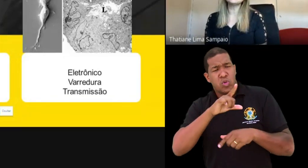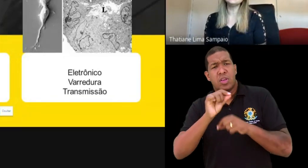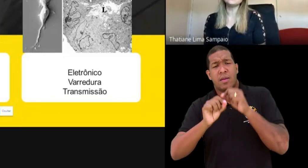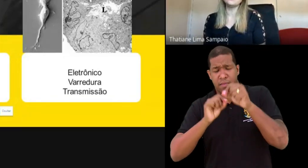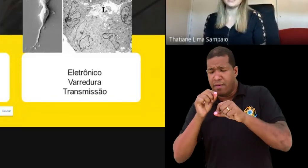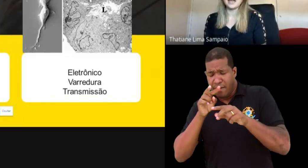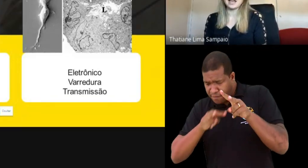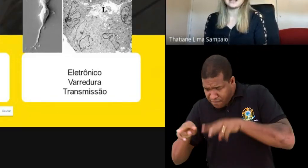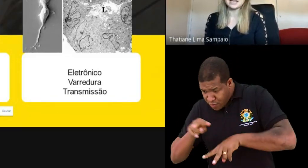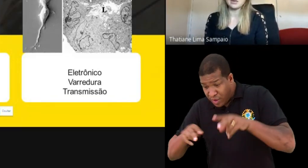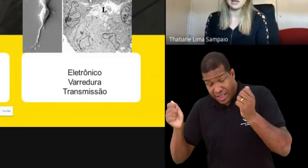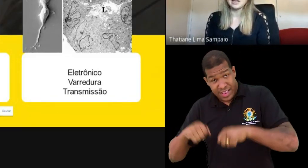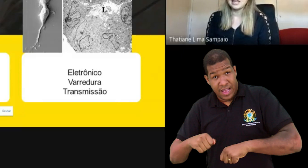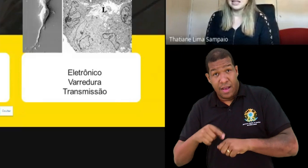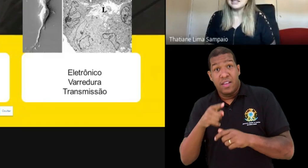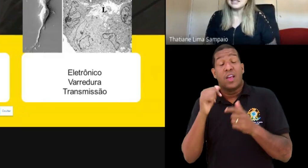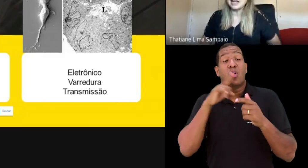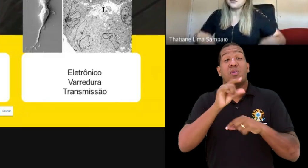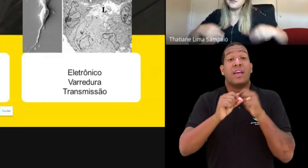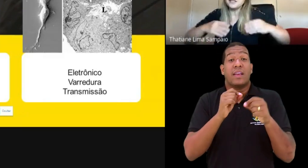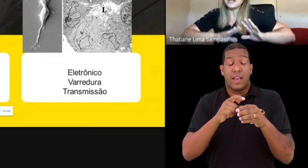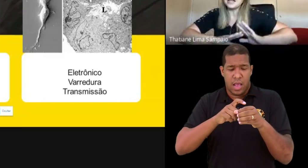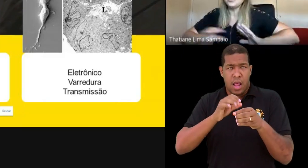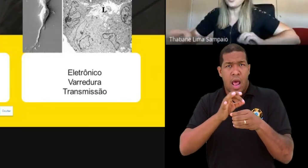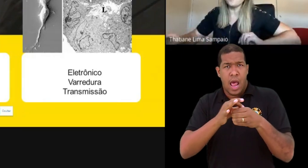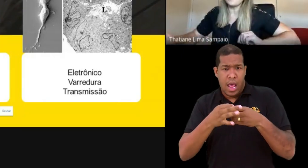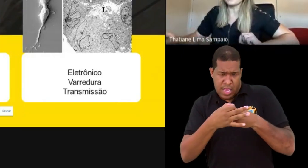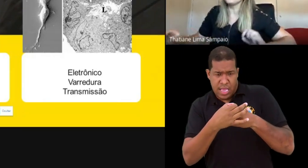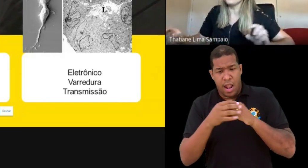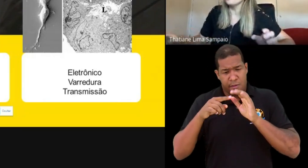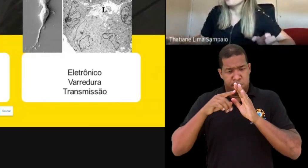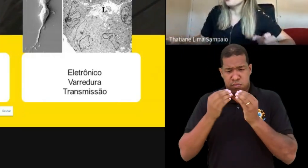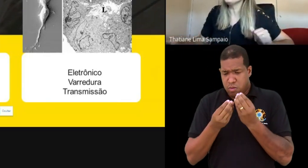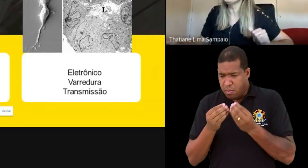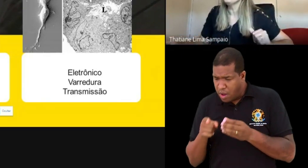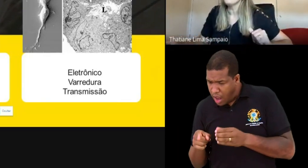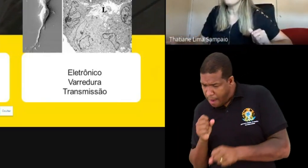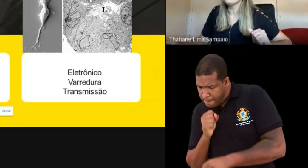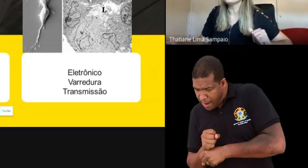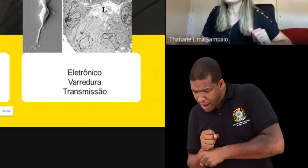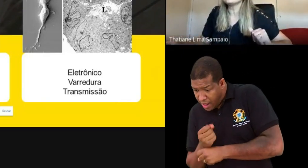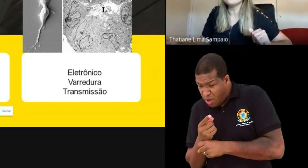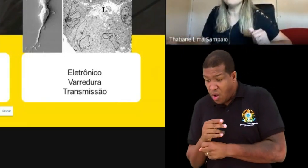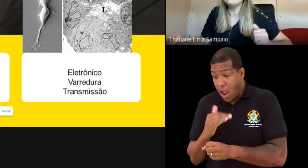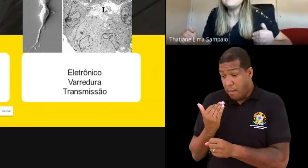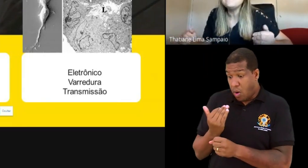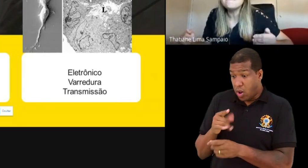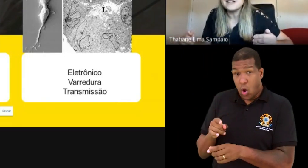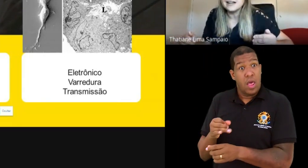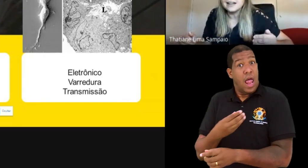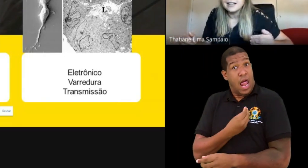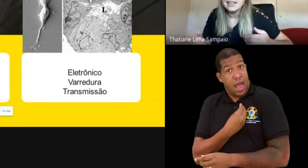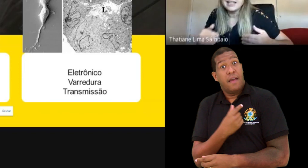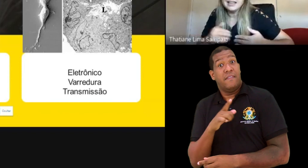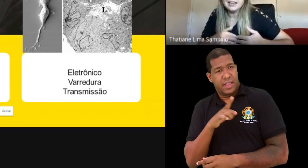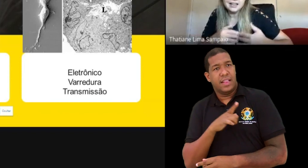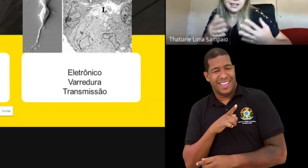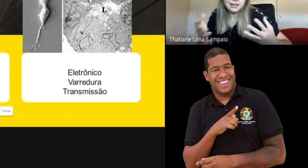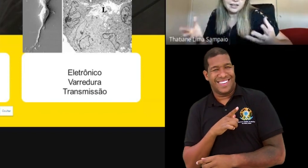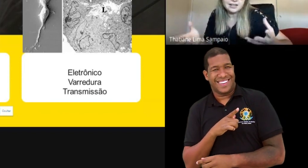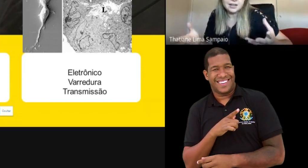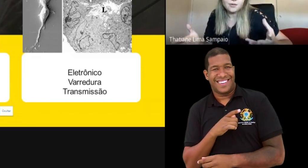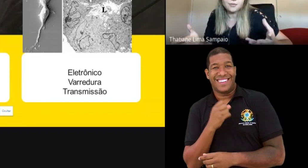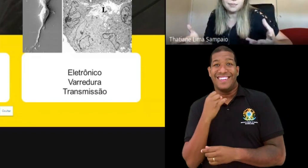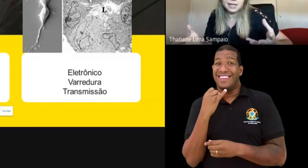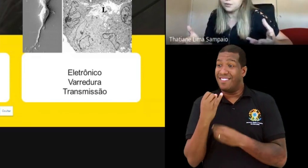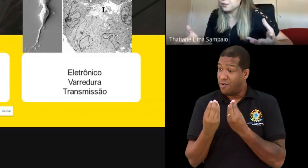consegue tanto ver a célula em estado fixado, ou parado, ou morto, ou a célula viva